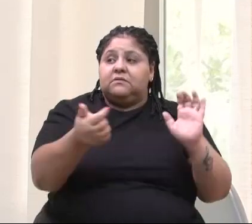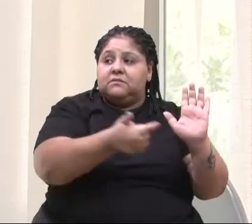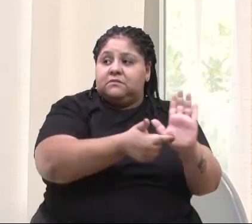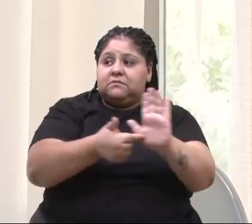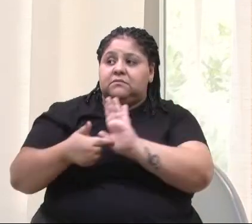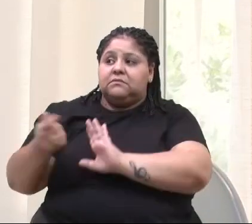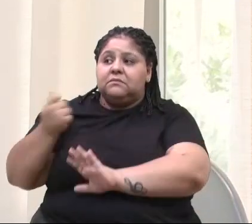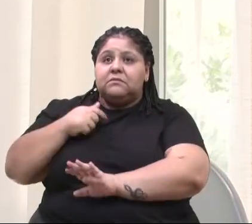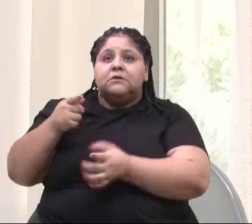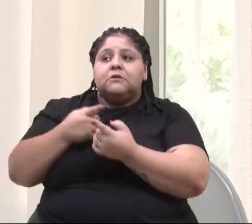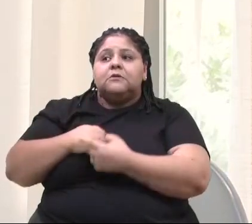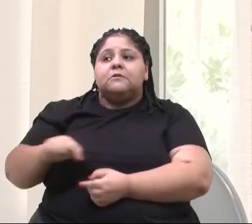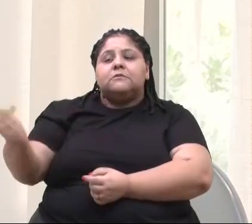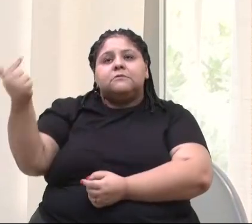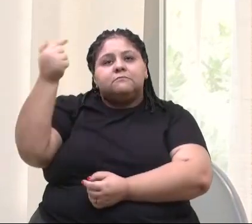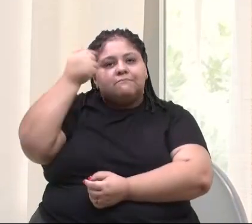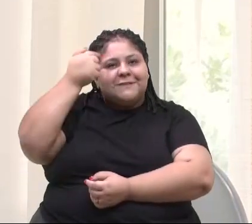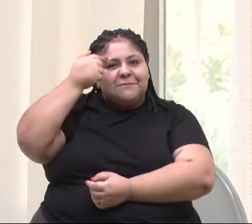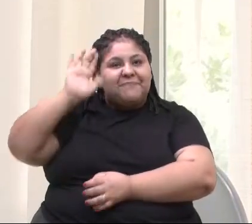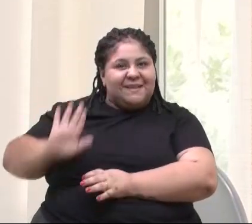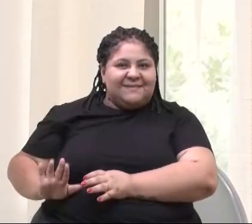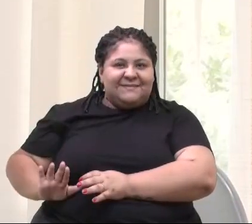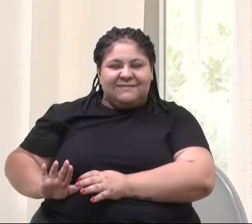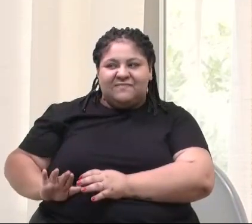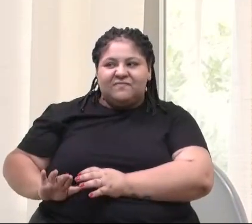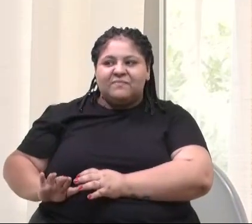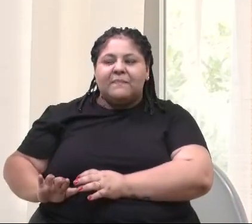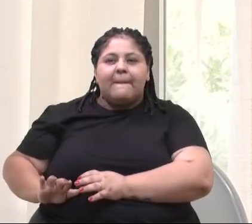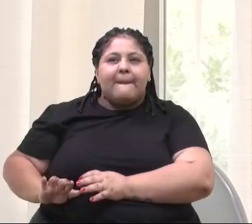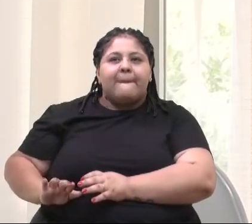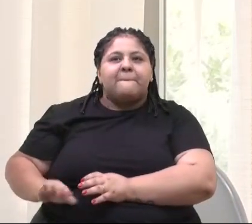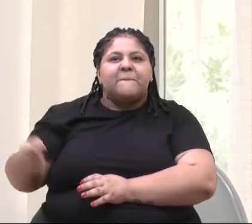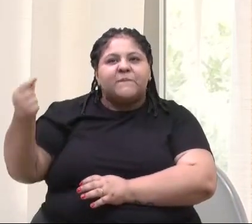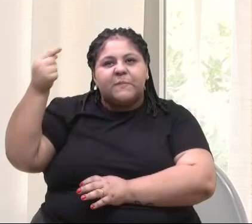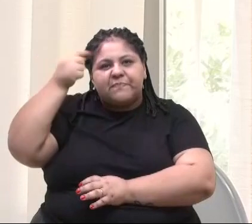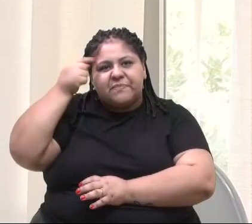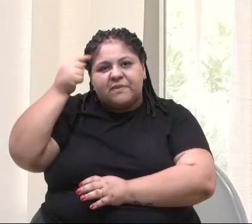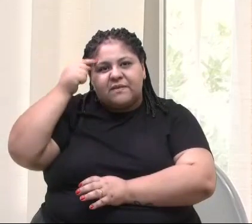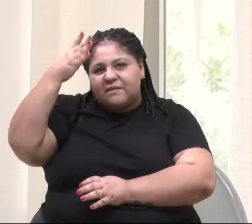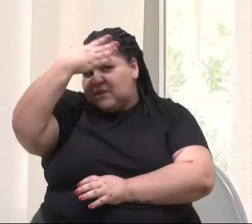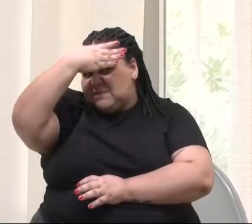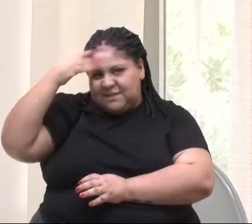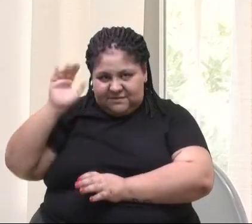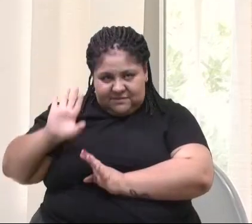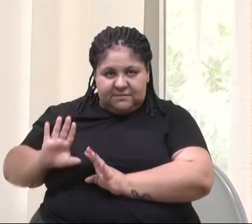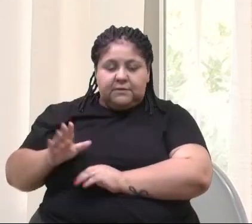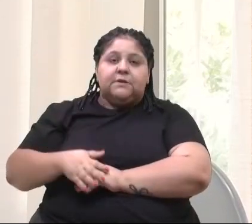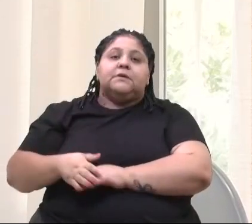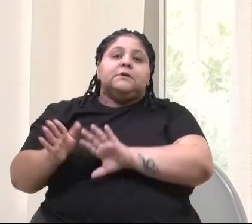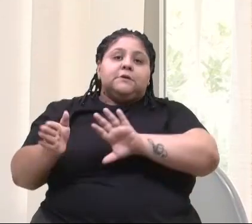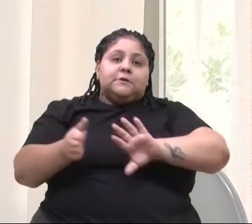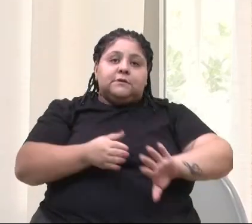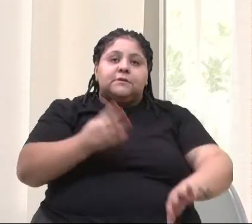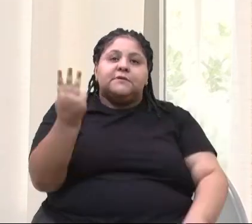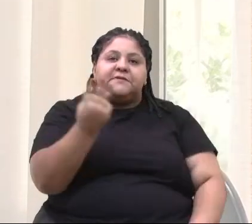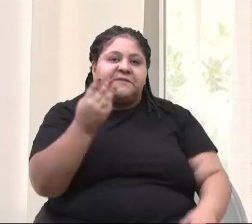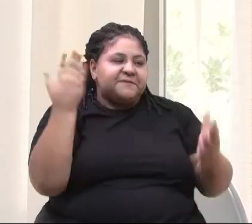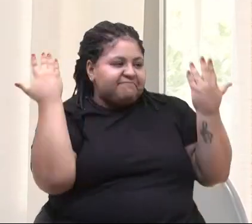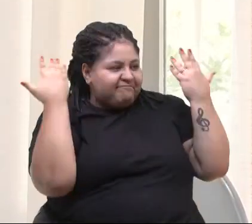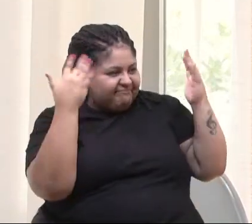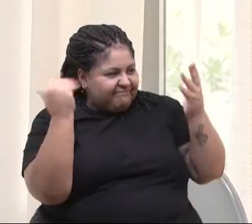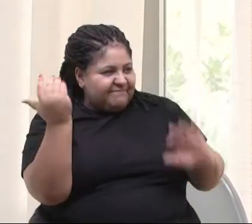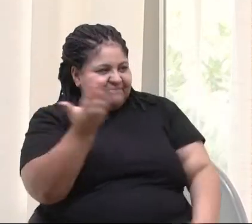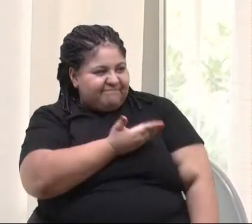precisar. Mas pensem nisso, se já não pensaram, pensem nisso também e não esqueçam disso. E, mais uma vez, corte, parabéns por vocês,